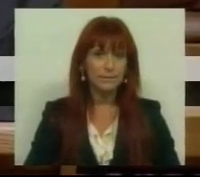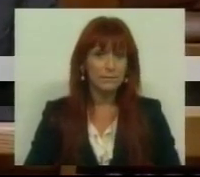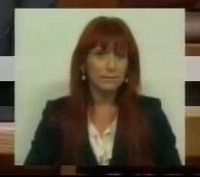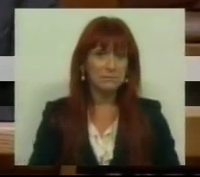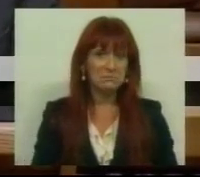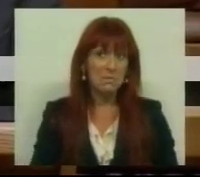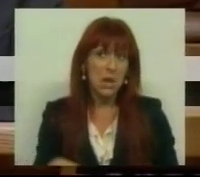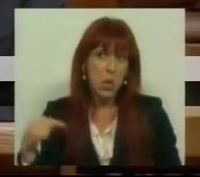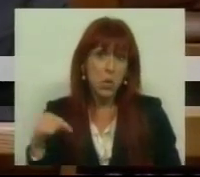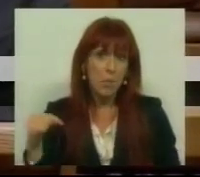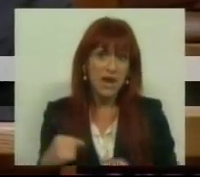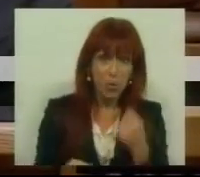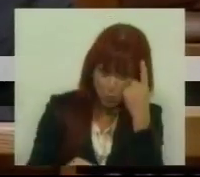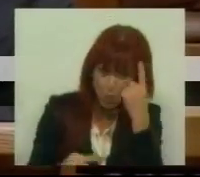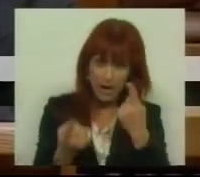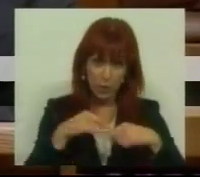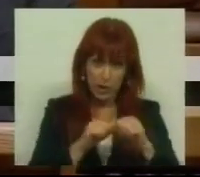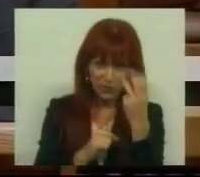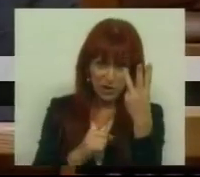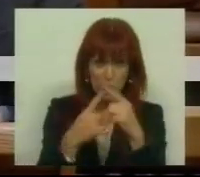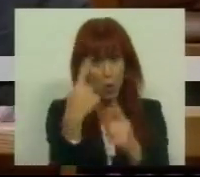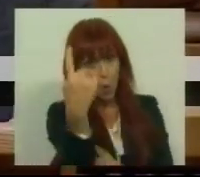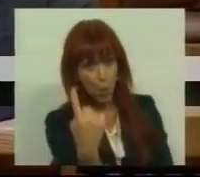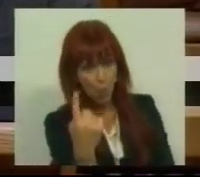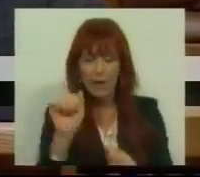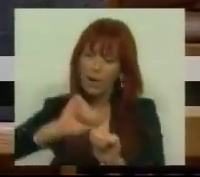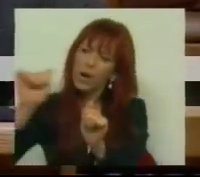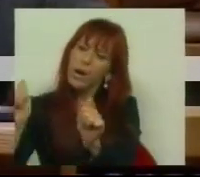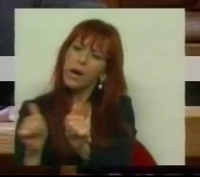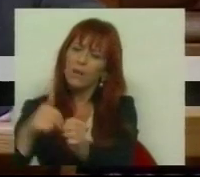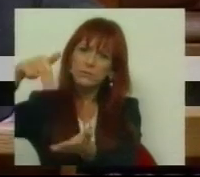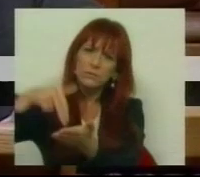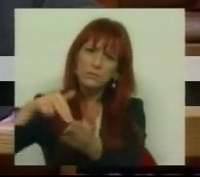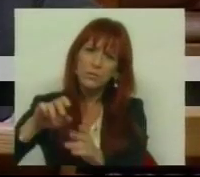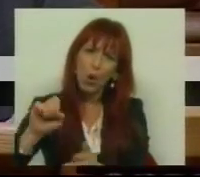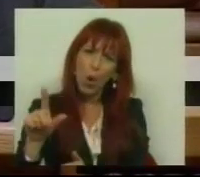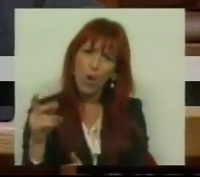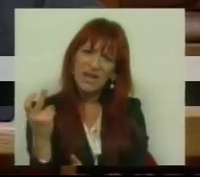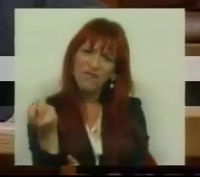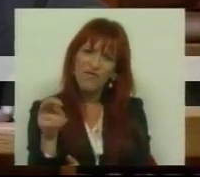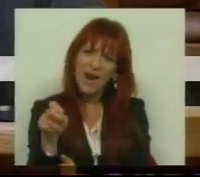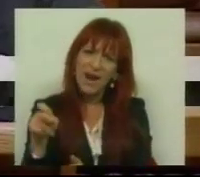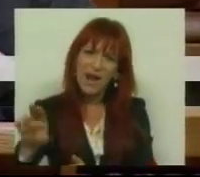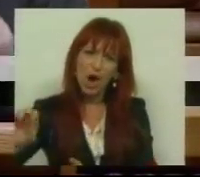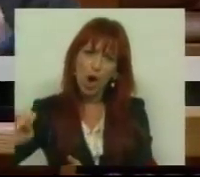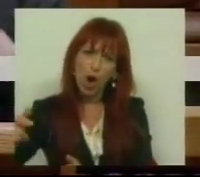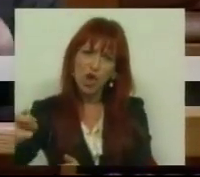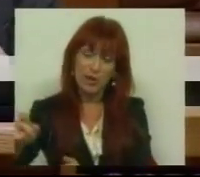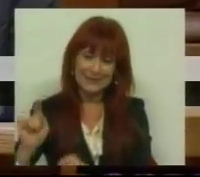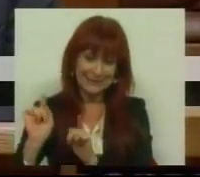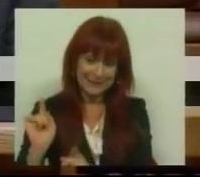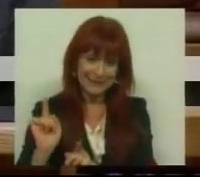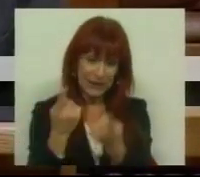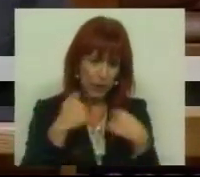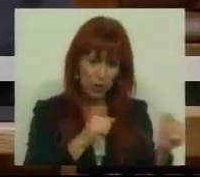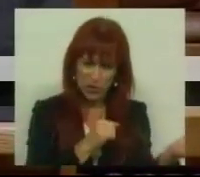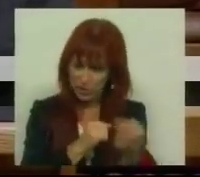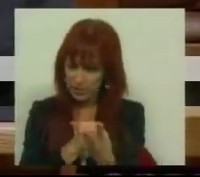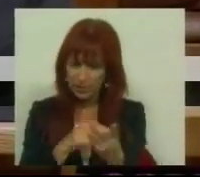Pelo menos numa dessas 3 reuniões, com a companhia e a presença de Oliveira e Costa. Nessas